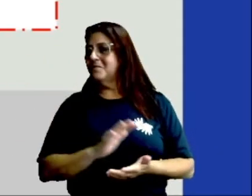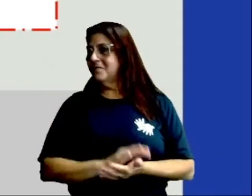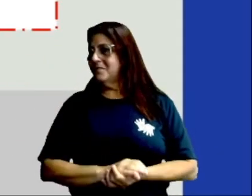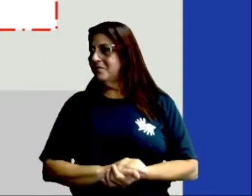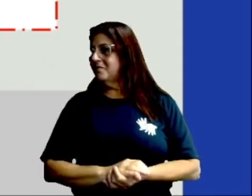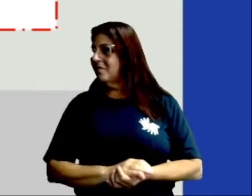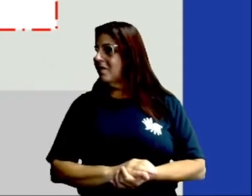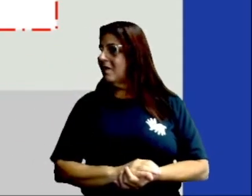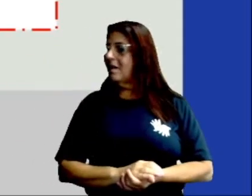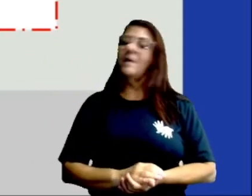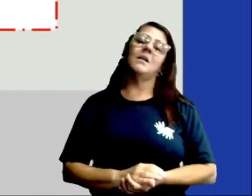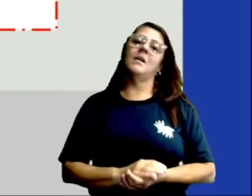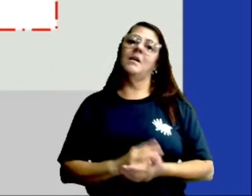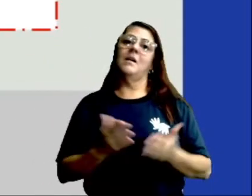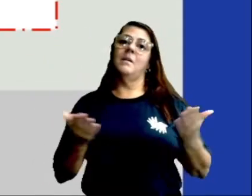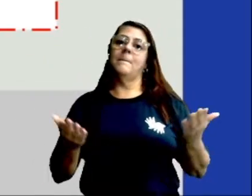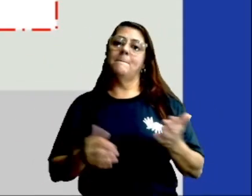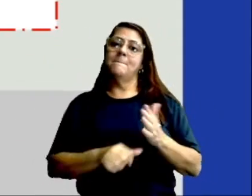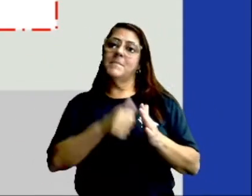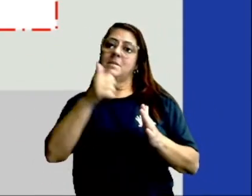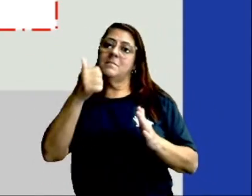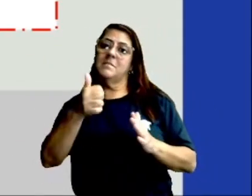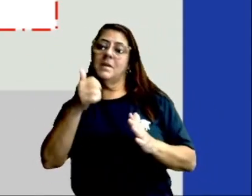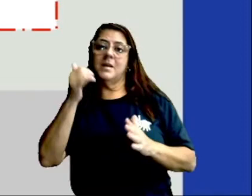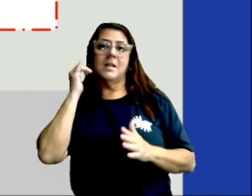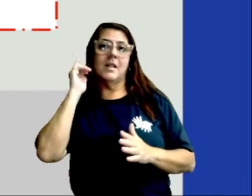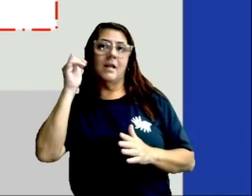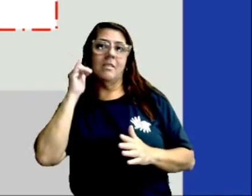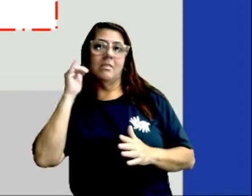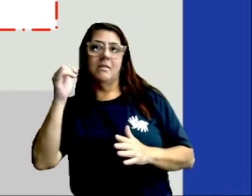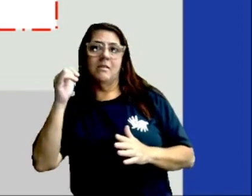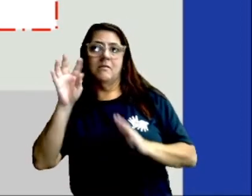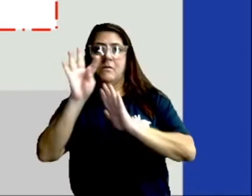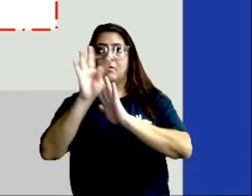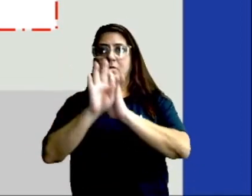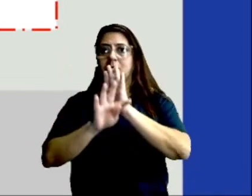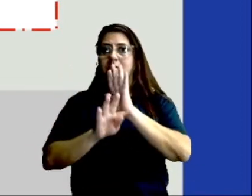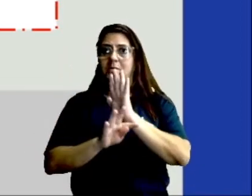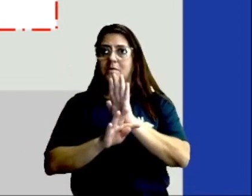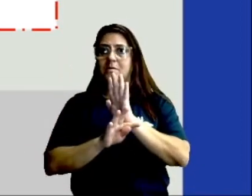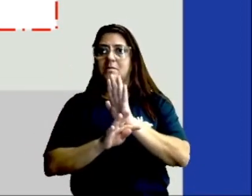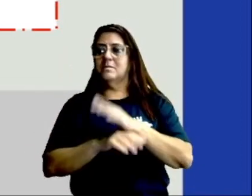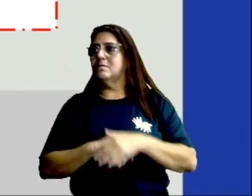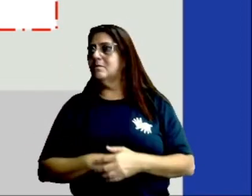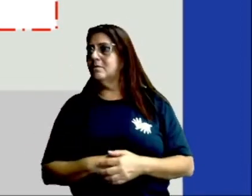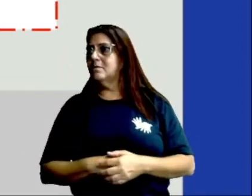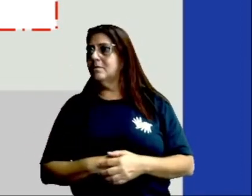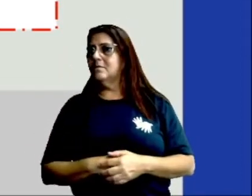Então vamos lá. A primeira narrativa, o primeiro texto que vamos